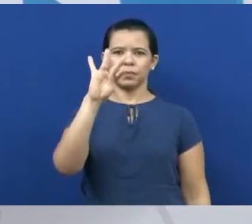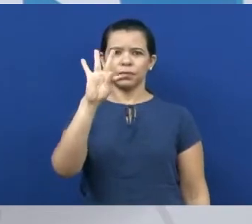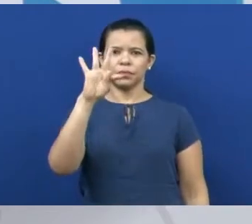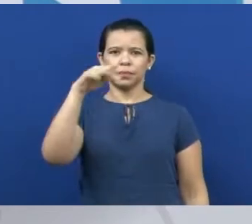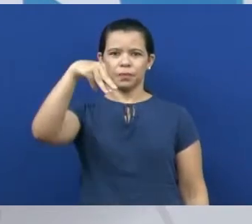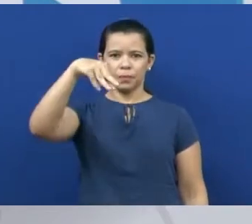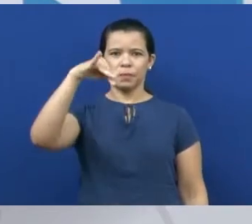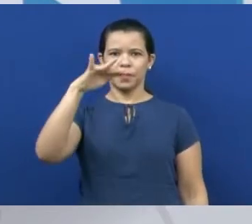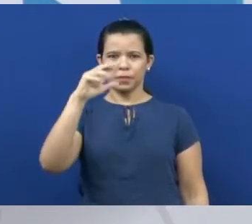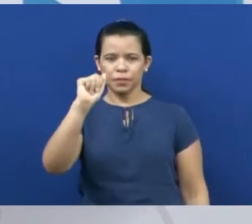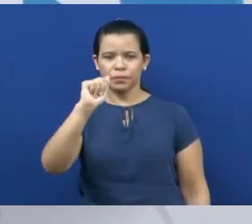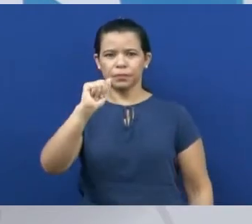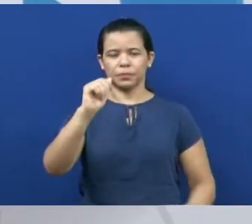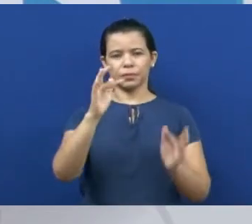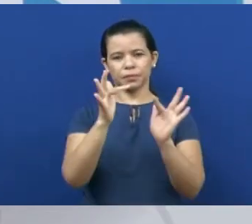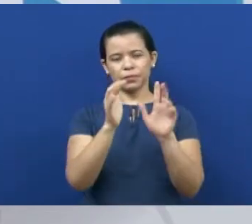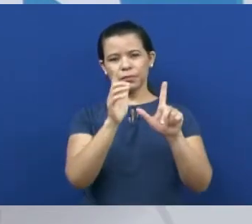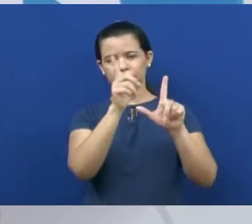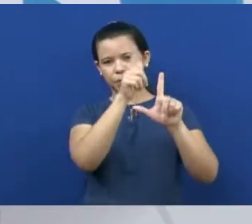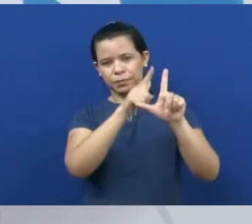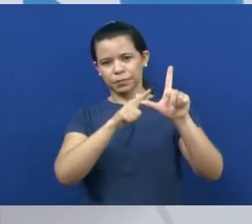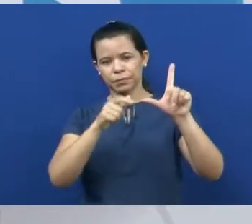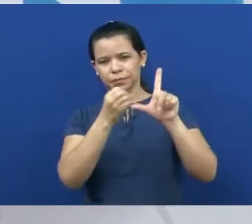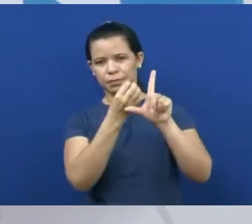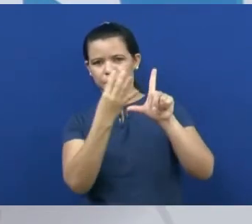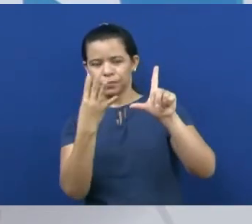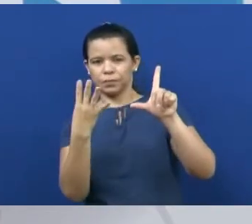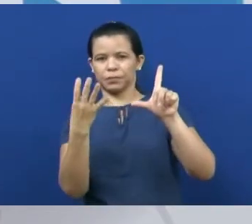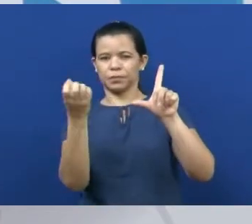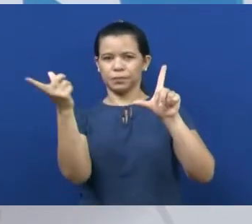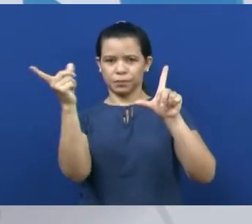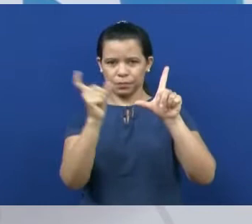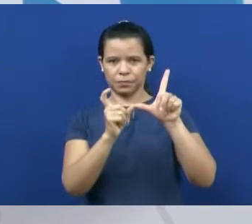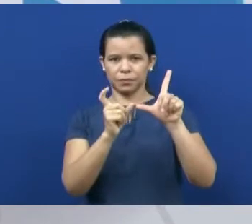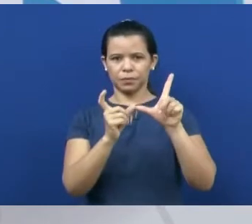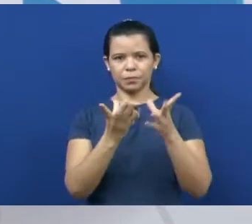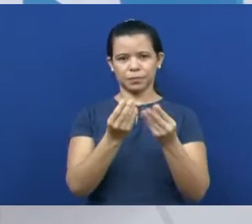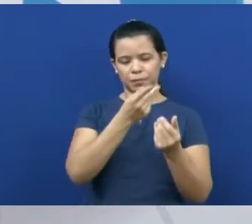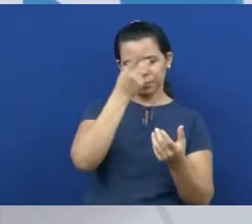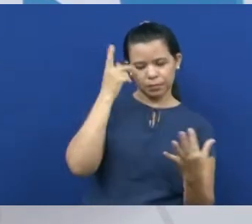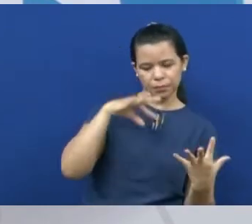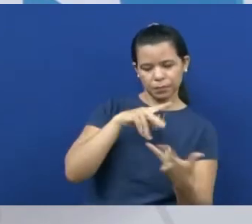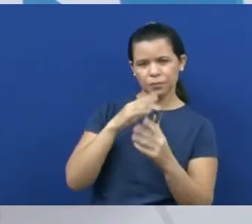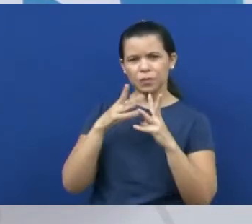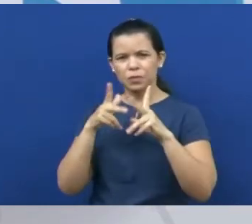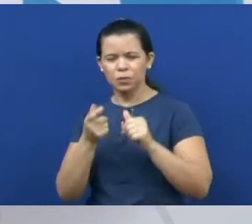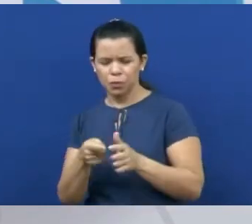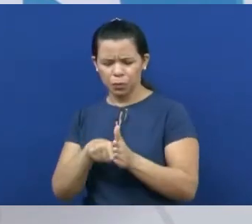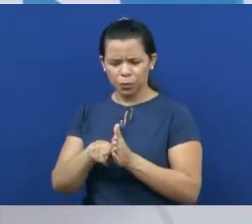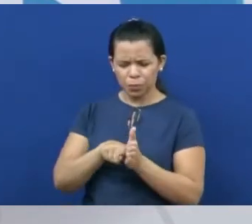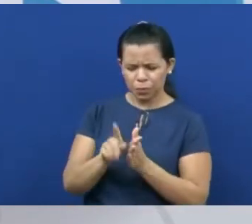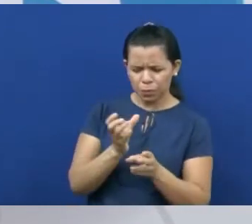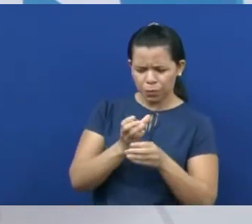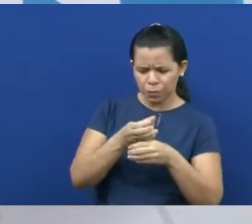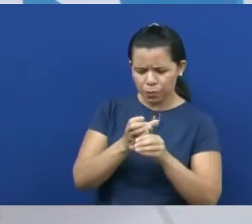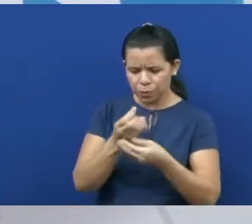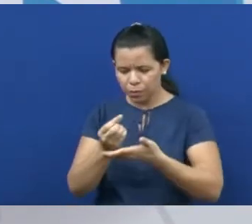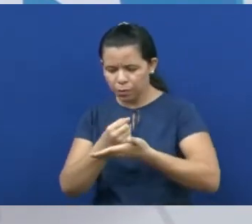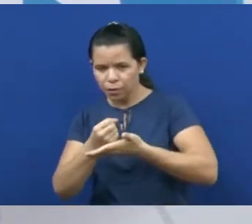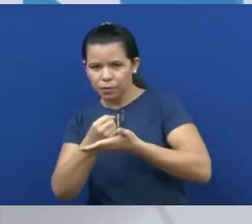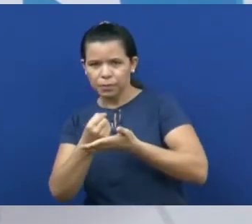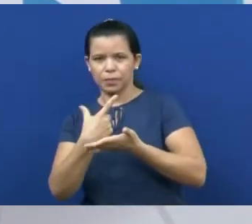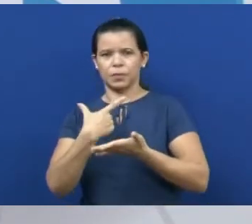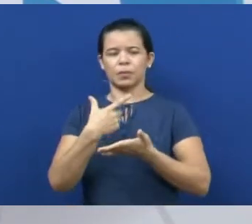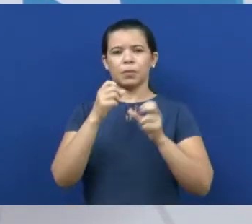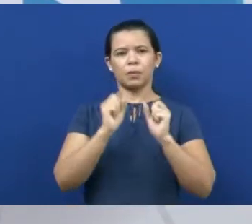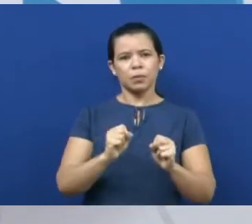Cientistas e médicos do mundo inteiro têm se empenhado na busca por um fármaco capaz de deter ou até mesmo de